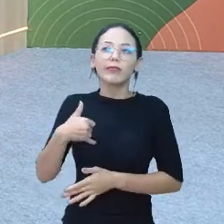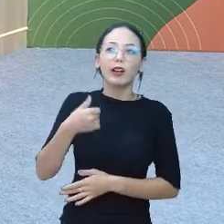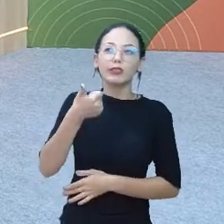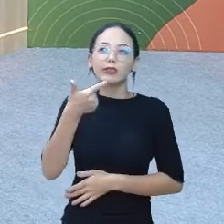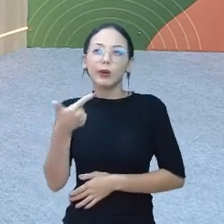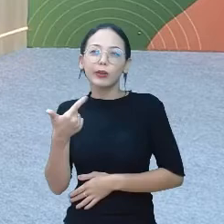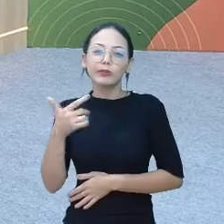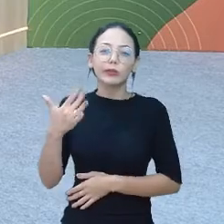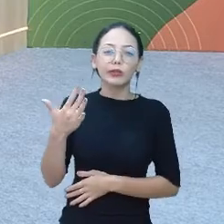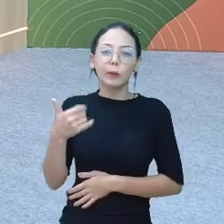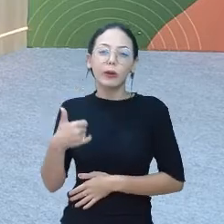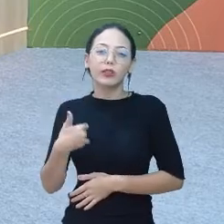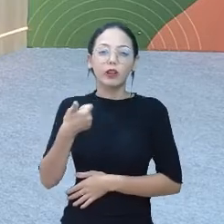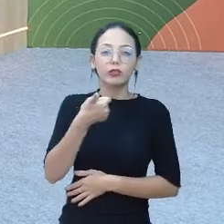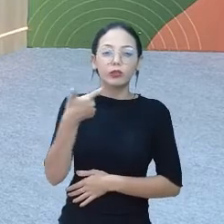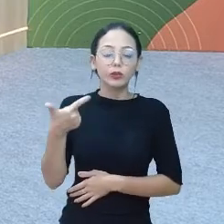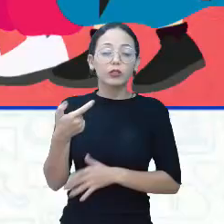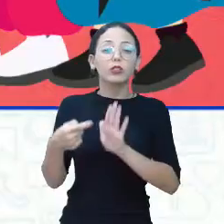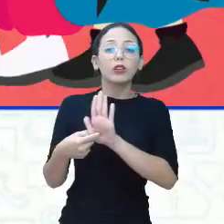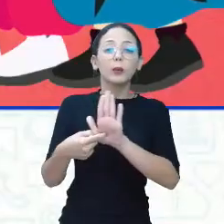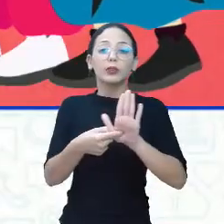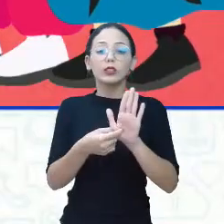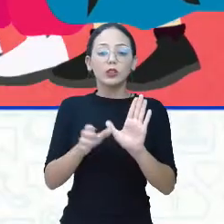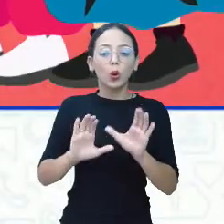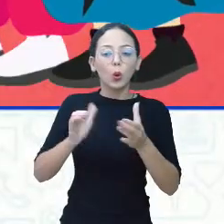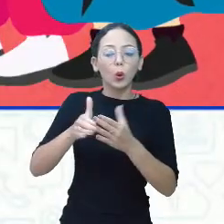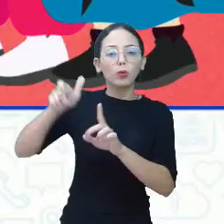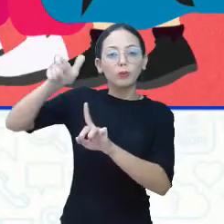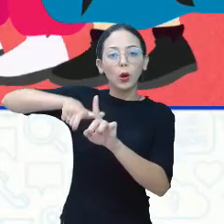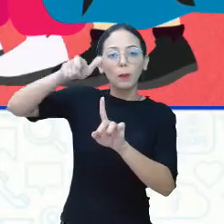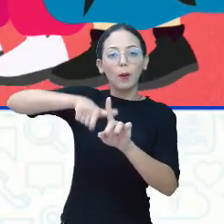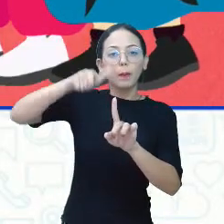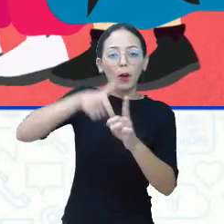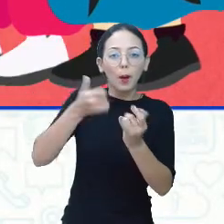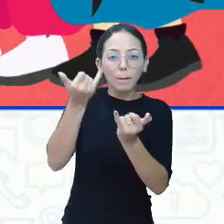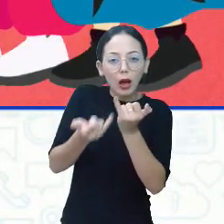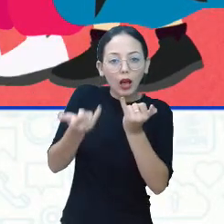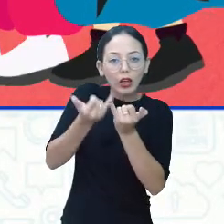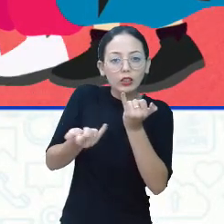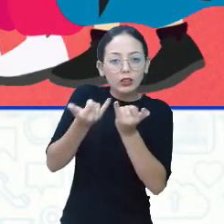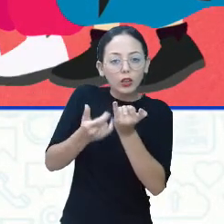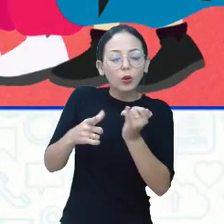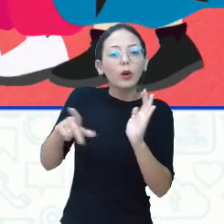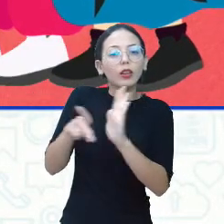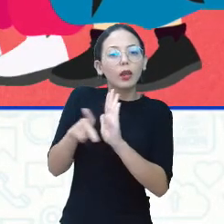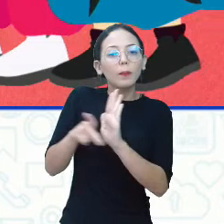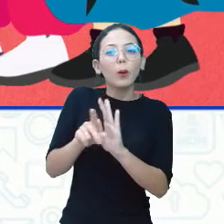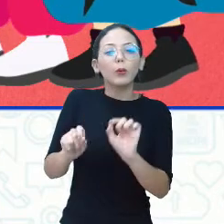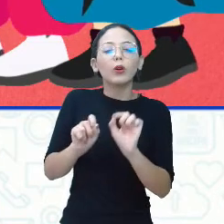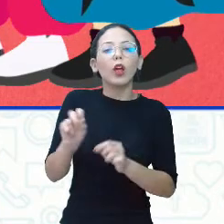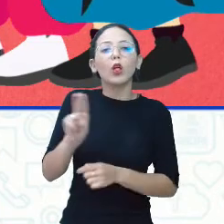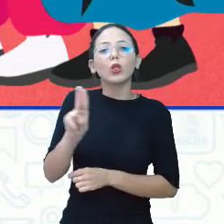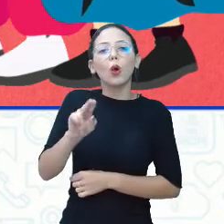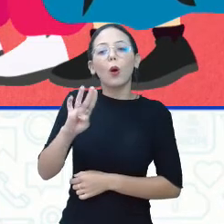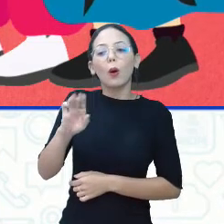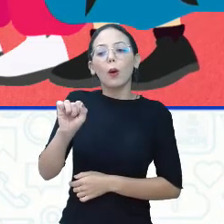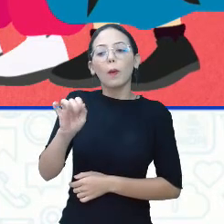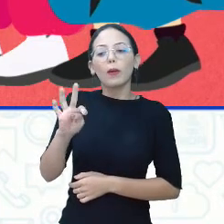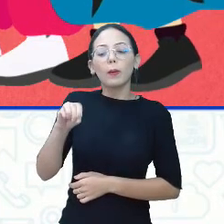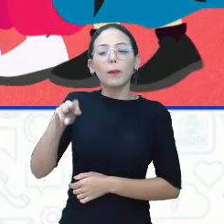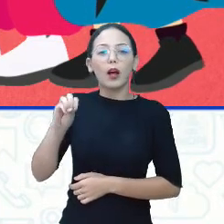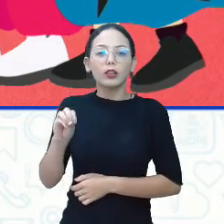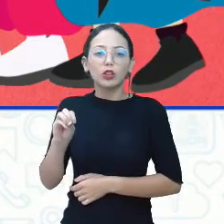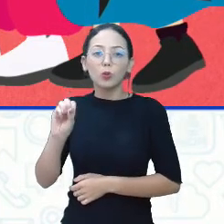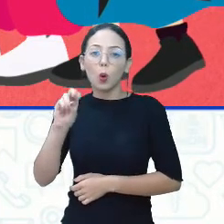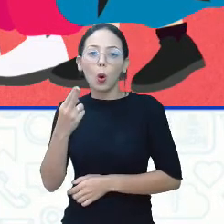anos, e eles normalmente apresentam um grupo de personagens idênticas, definidas pelo nome de batismo, ou algumas vezes